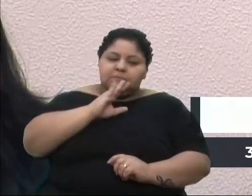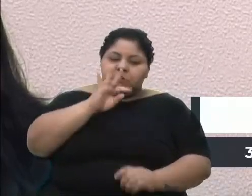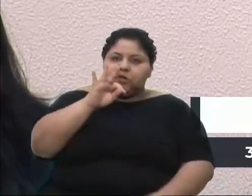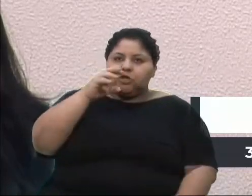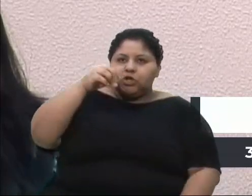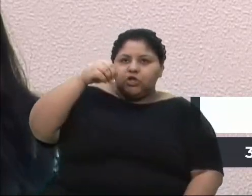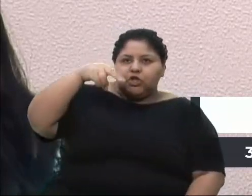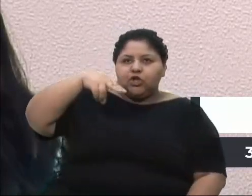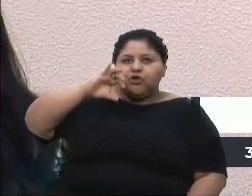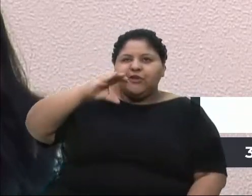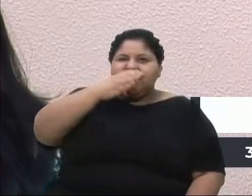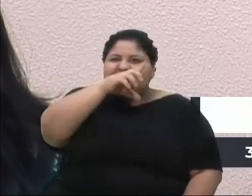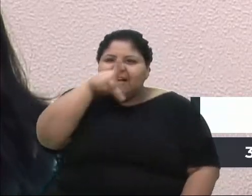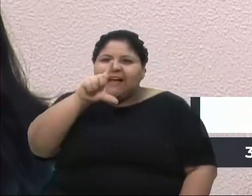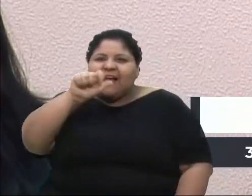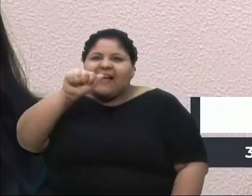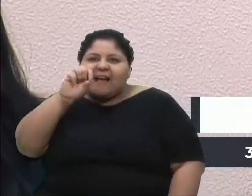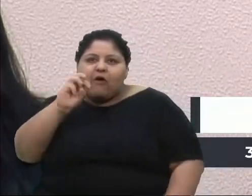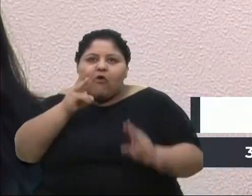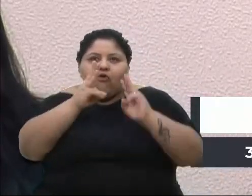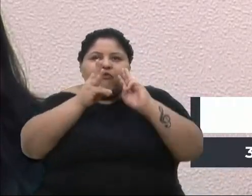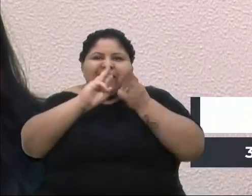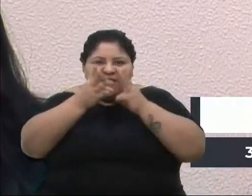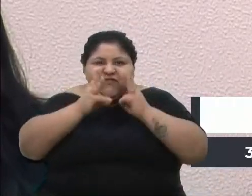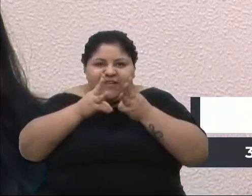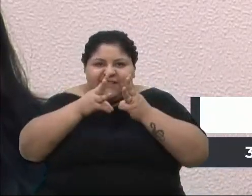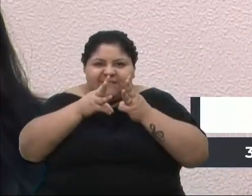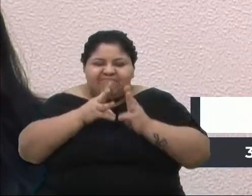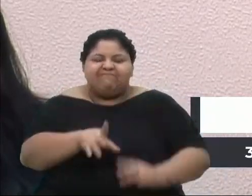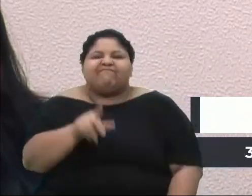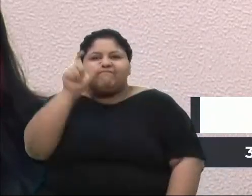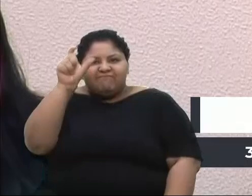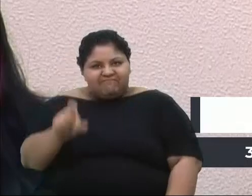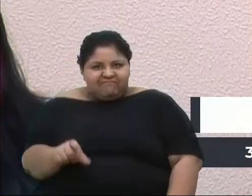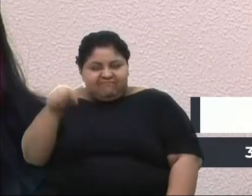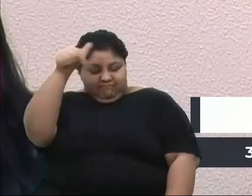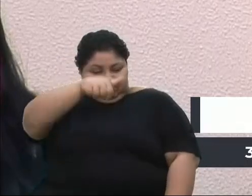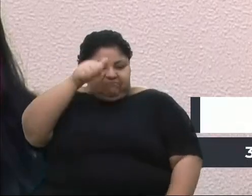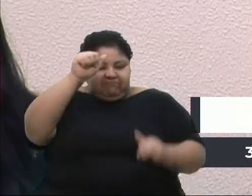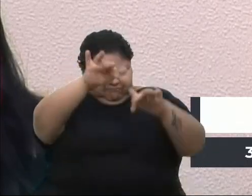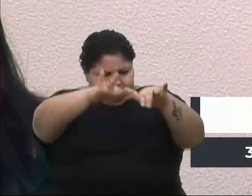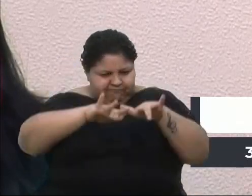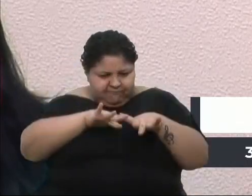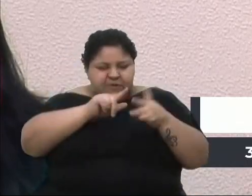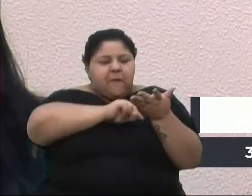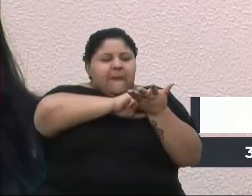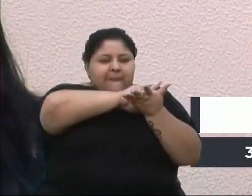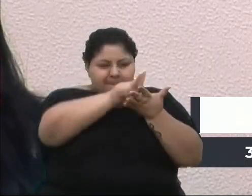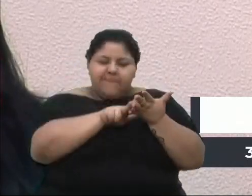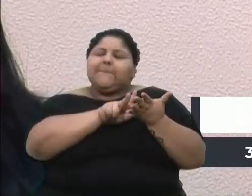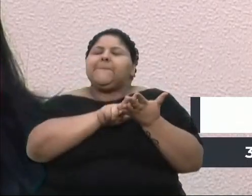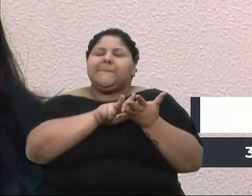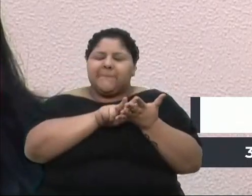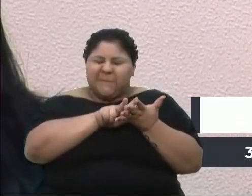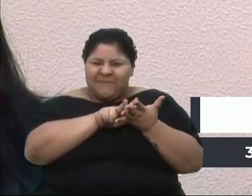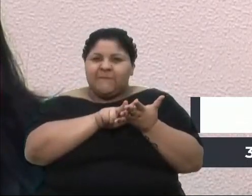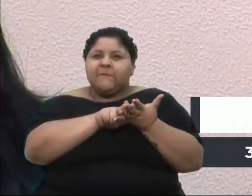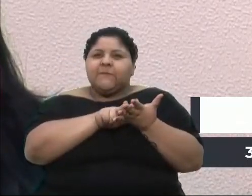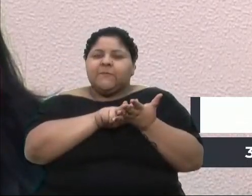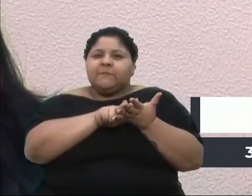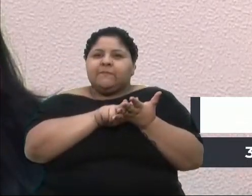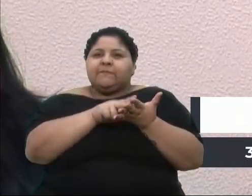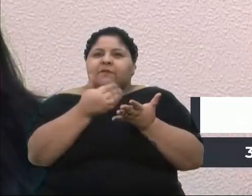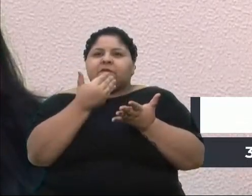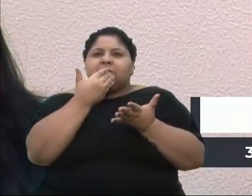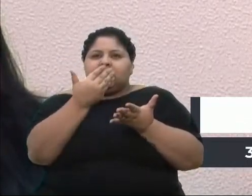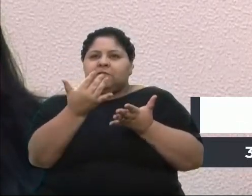Vans. Essa pessoa que teve nesse plenário por diversas vezes. Eu peço desculpa aqui